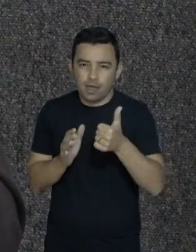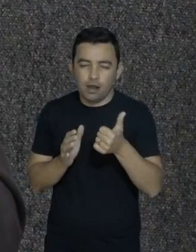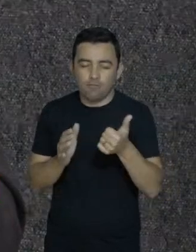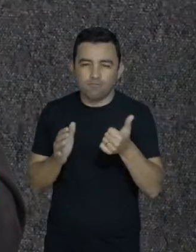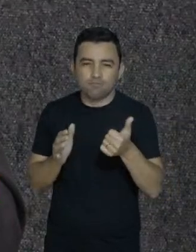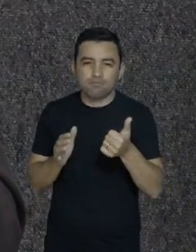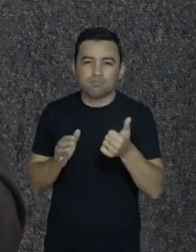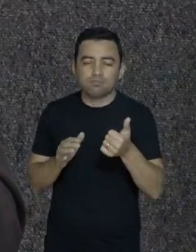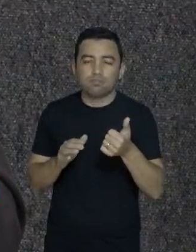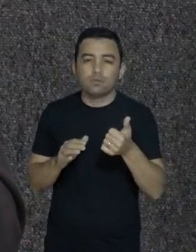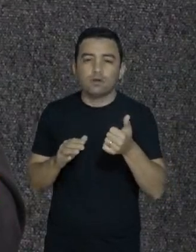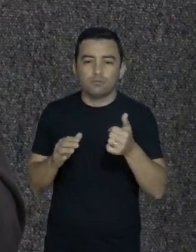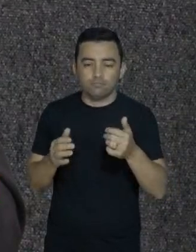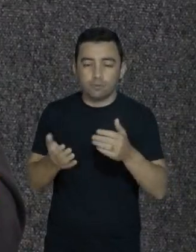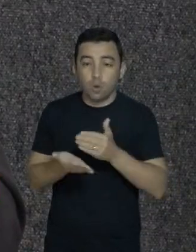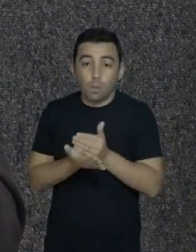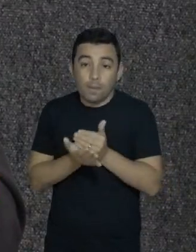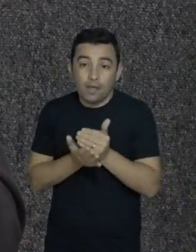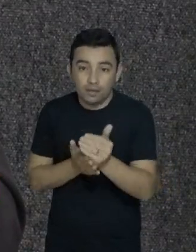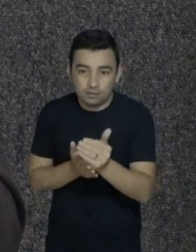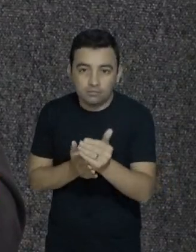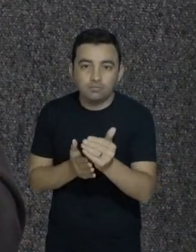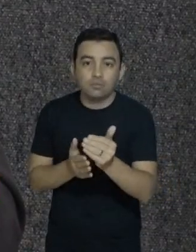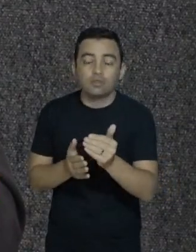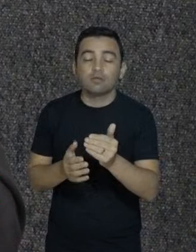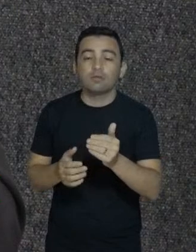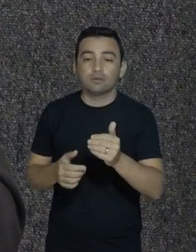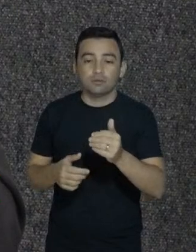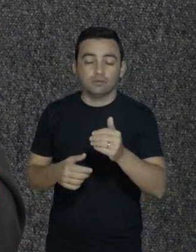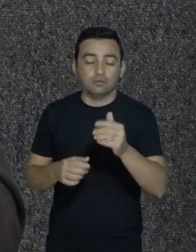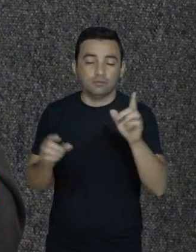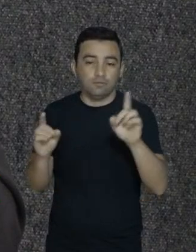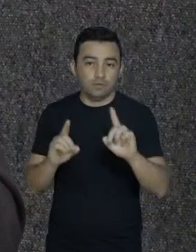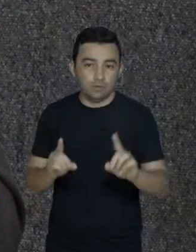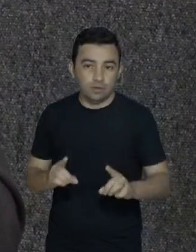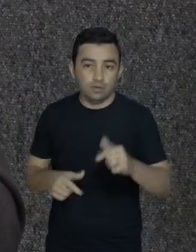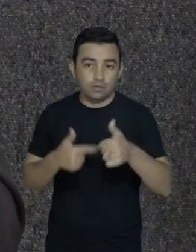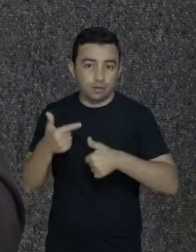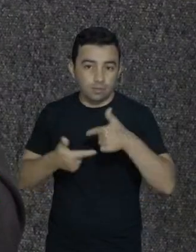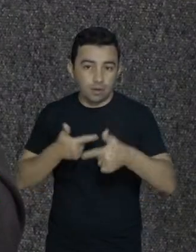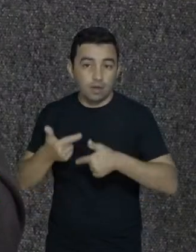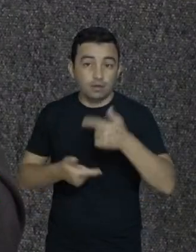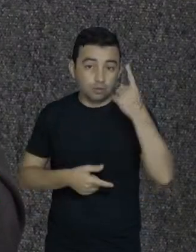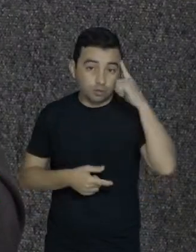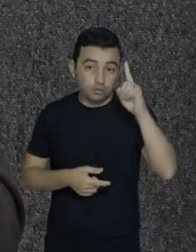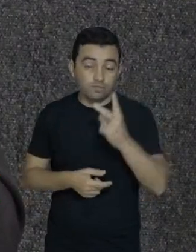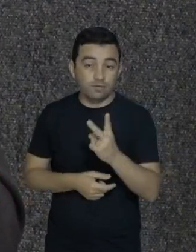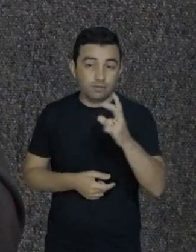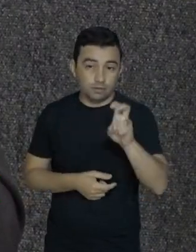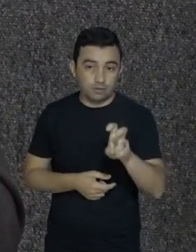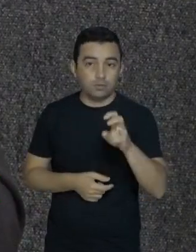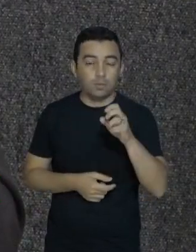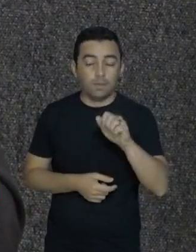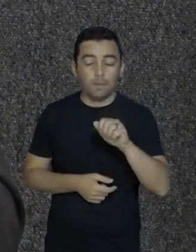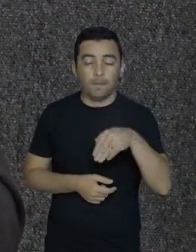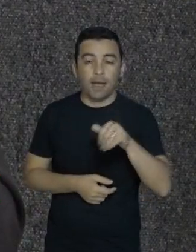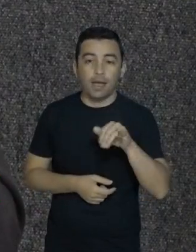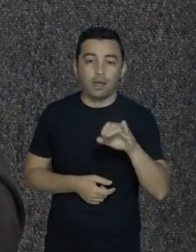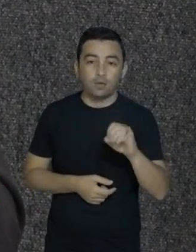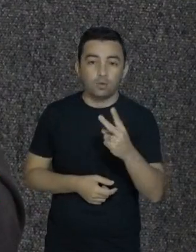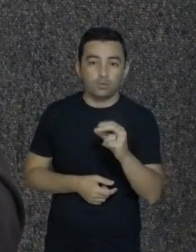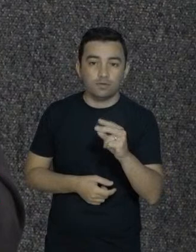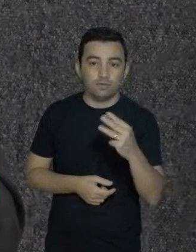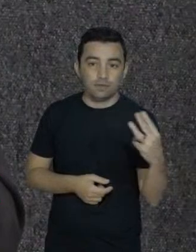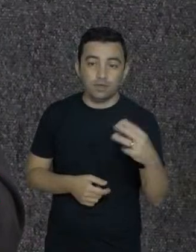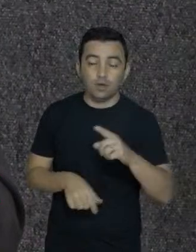de pessoas com deficiência e trabalho a serem realizado dia 25 de maio de 2023 Com início